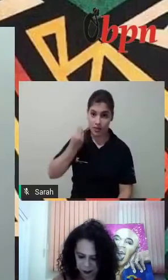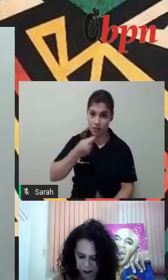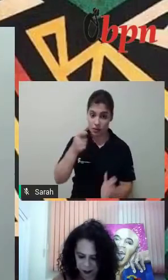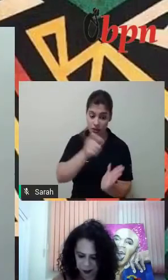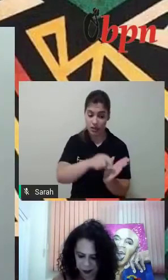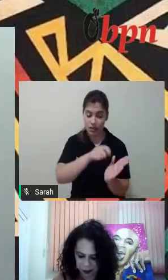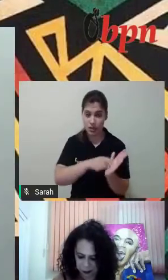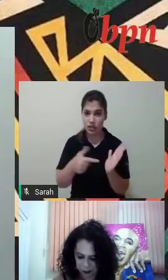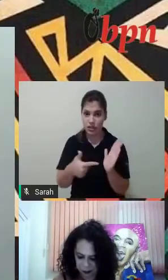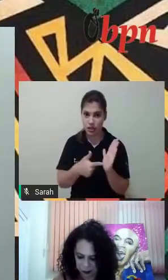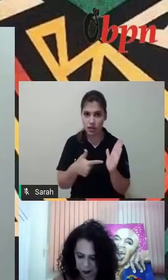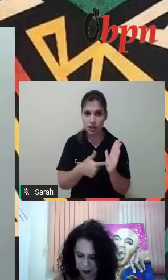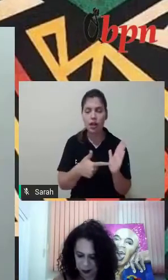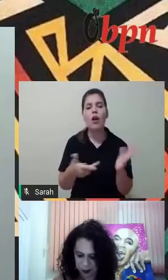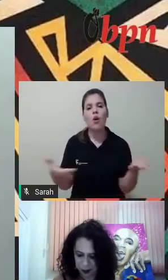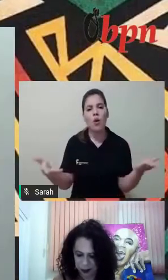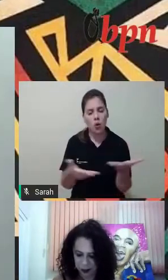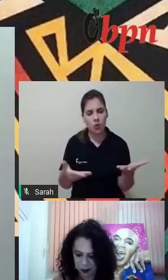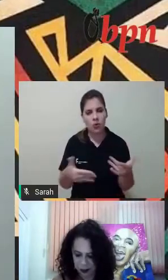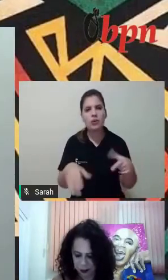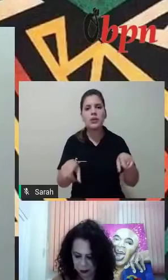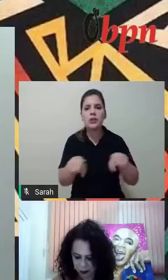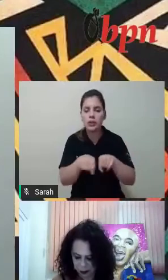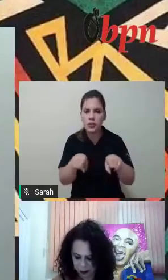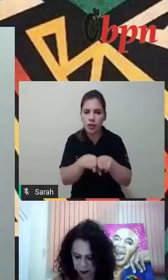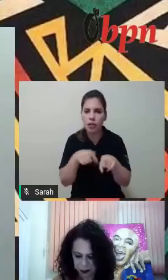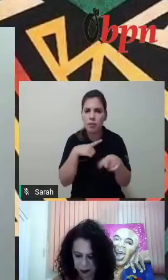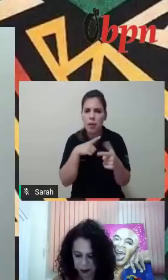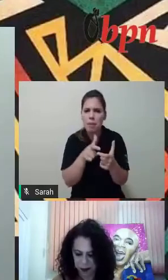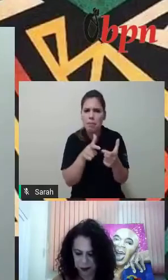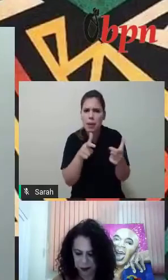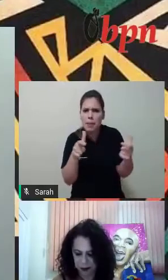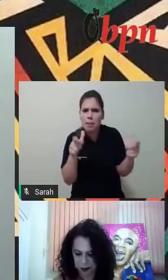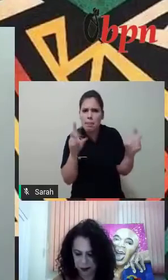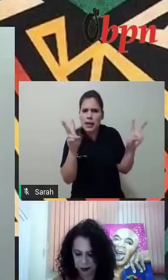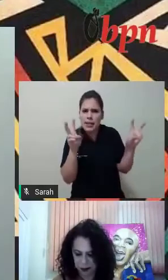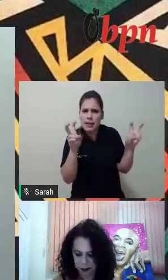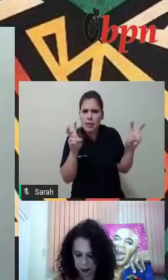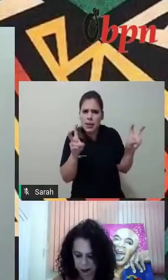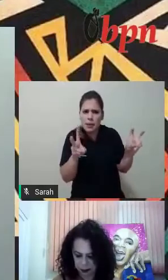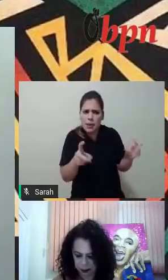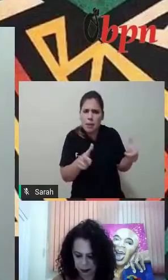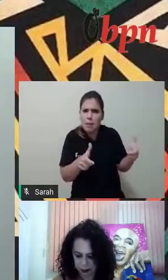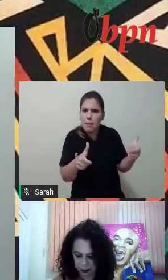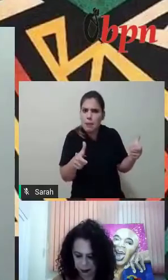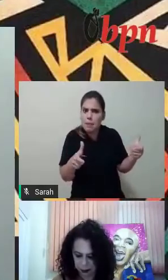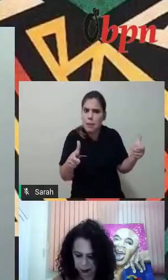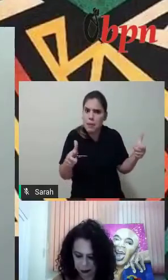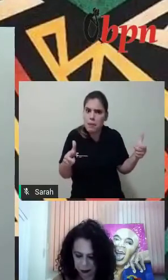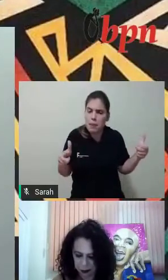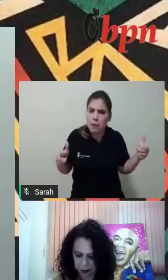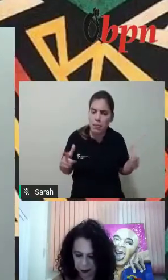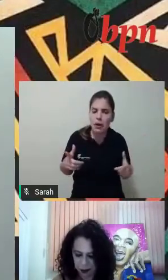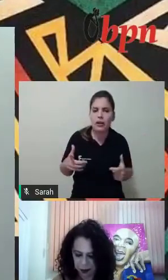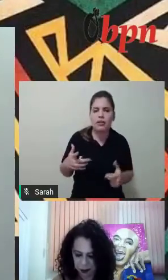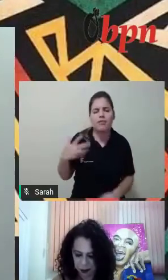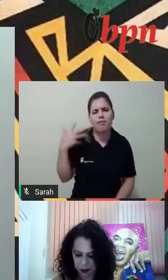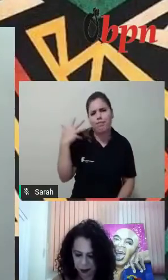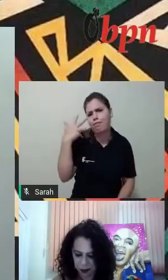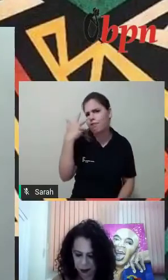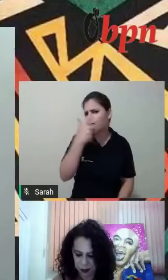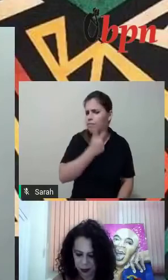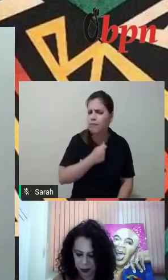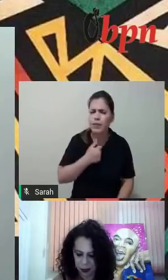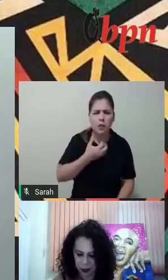amplia a sua própria temática, né? É muito bonito, eu considero muito